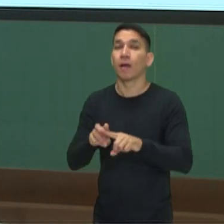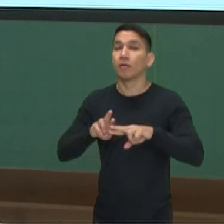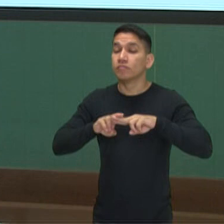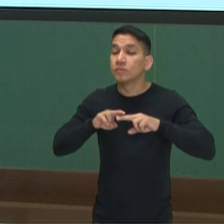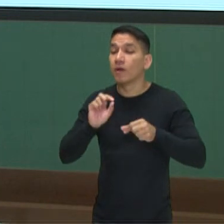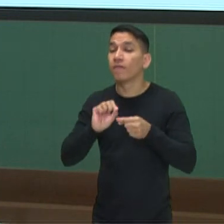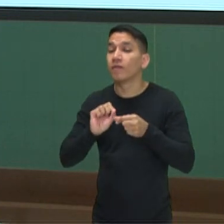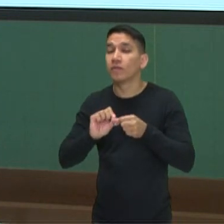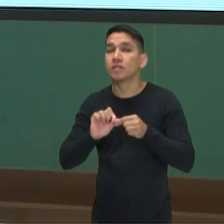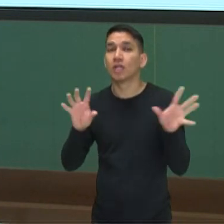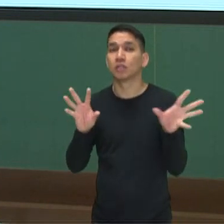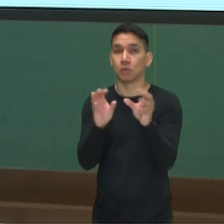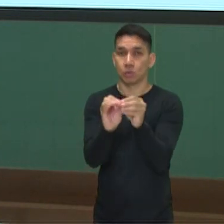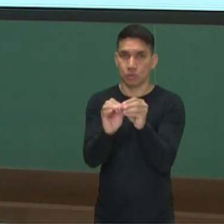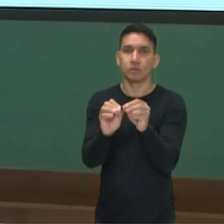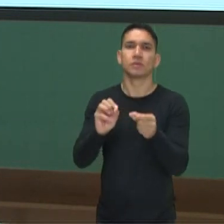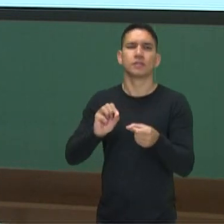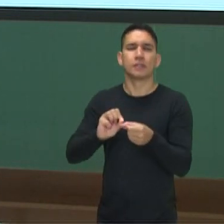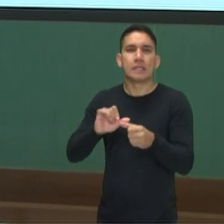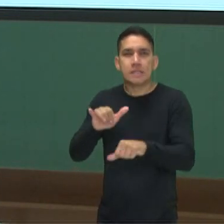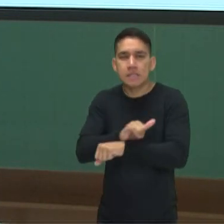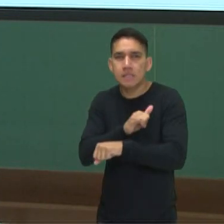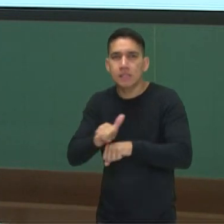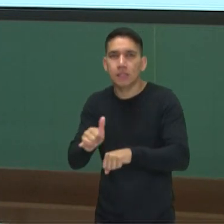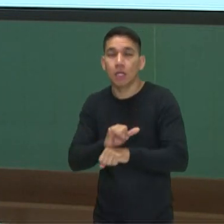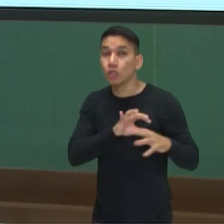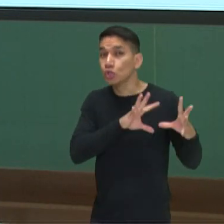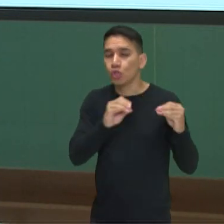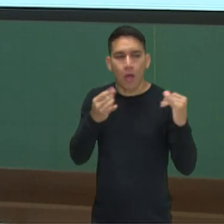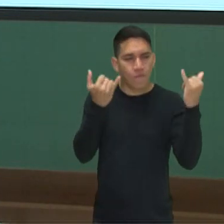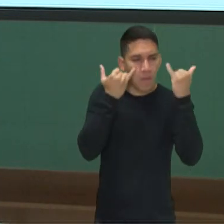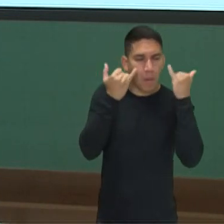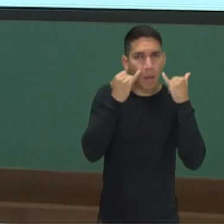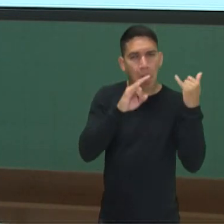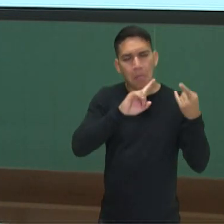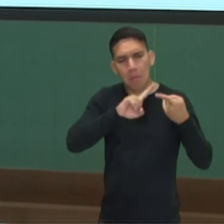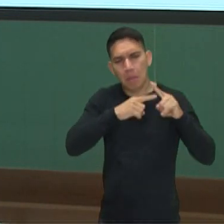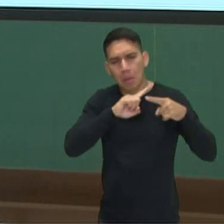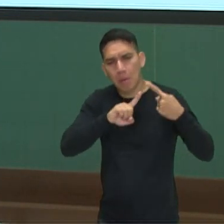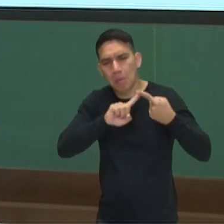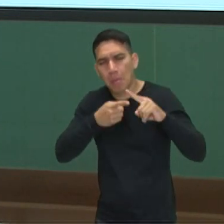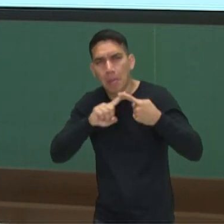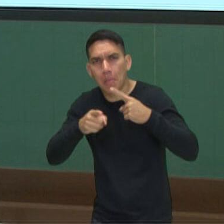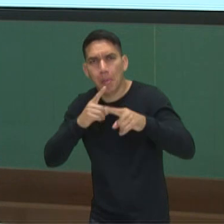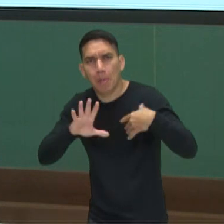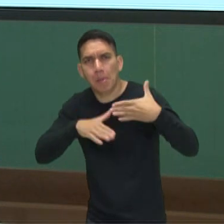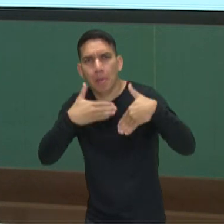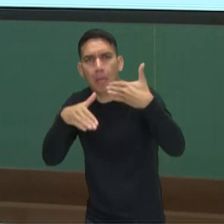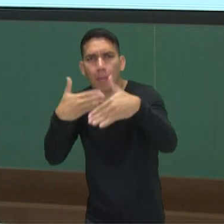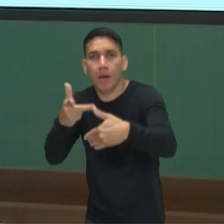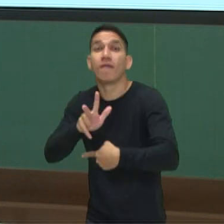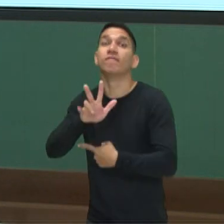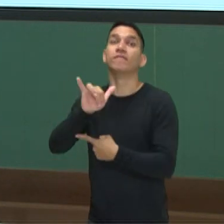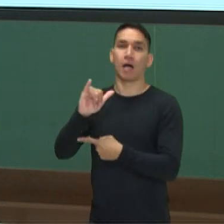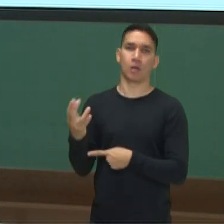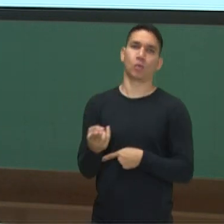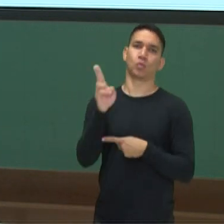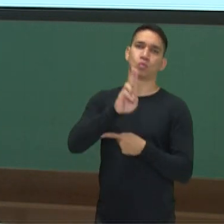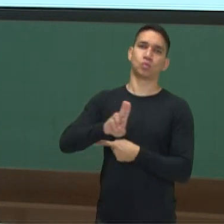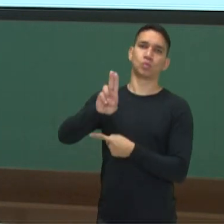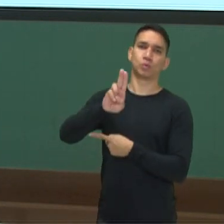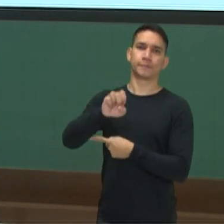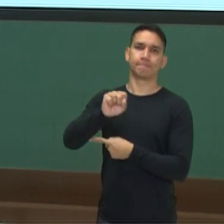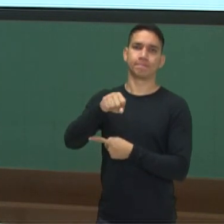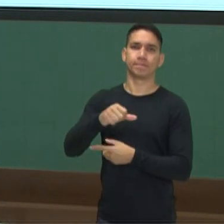reduzida, então todas as informações que você veio trazendo até chegarmos nesta aula aqui de divisão, elas vão ser usadas, tá